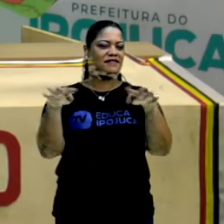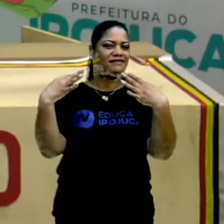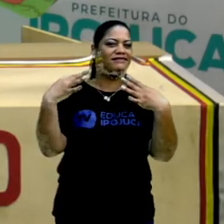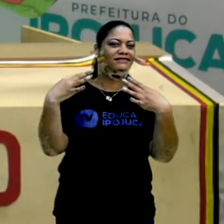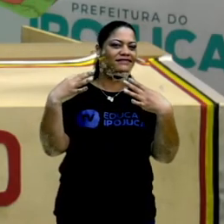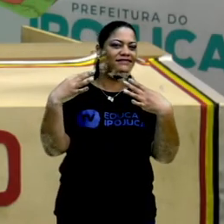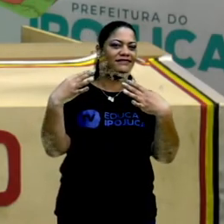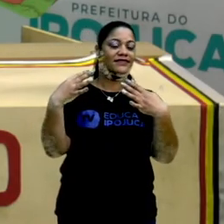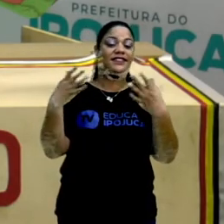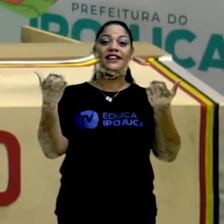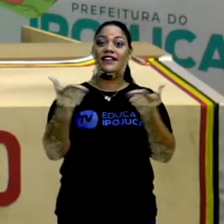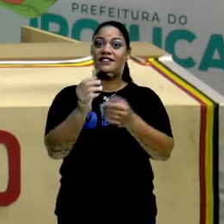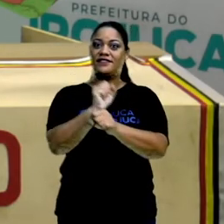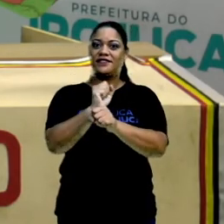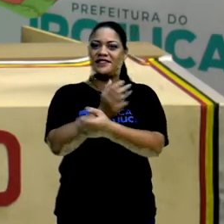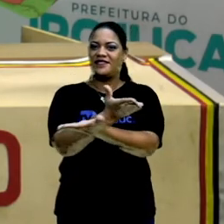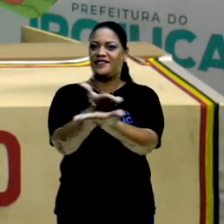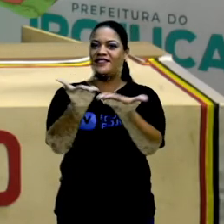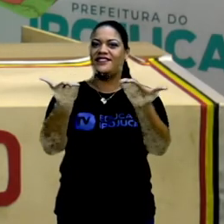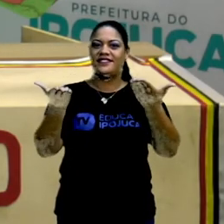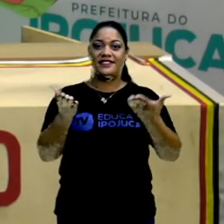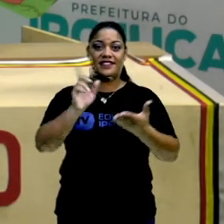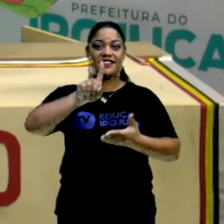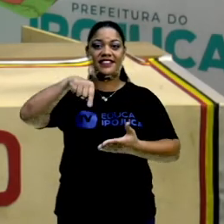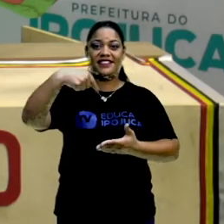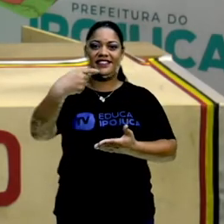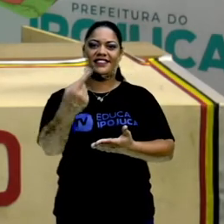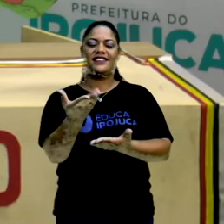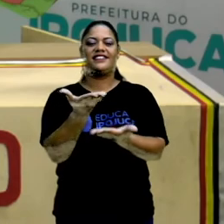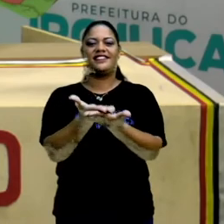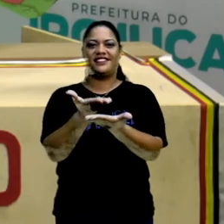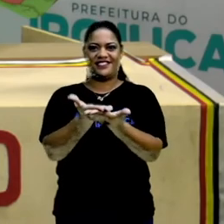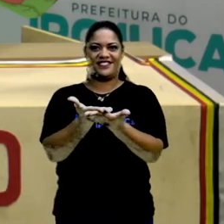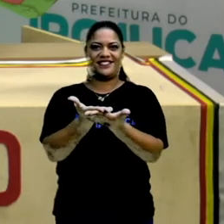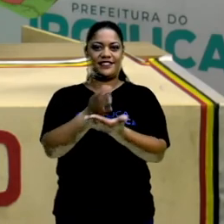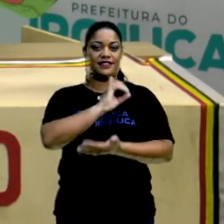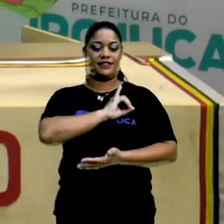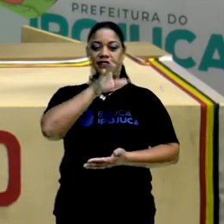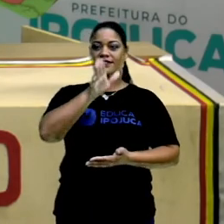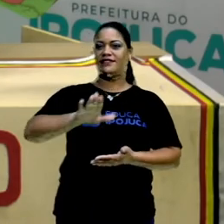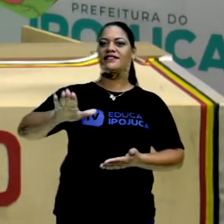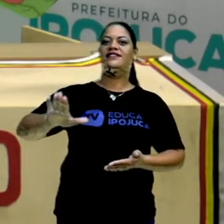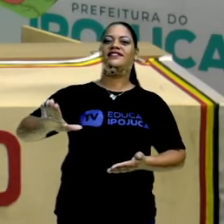atenção, e aí uma aguarda você na próxima aulinha do